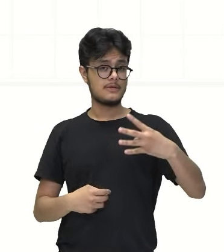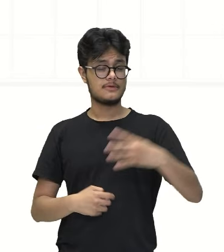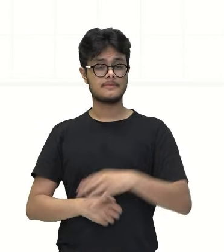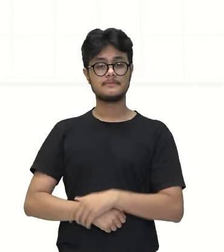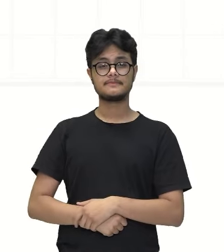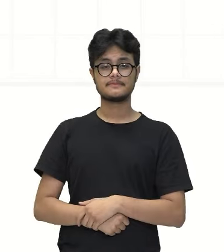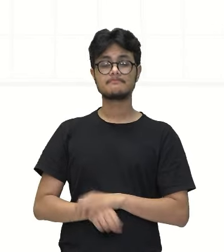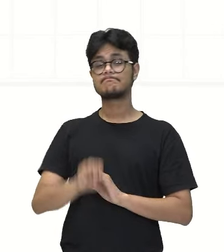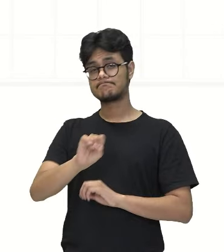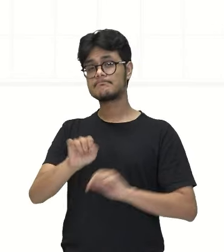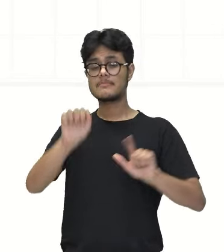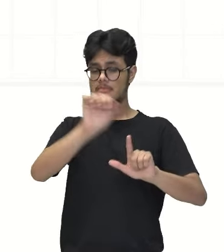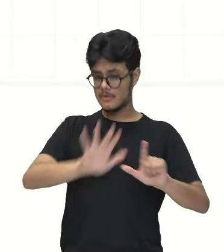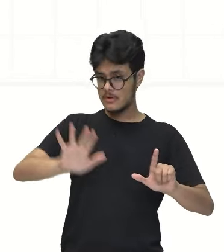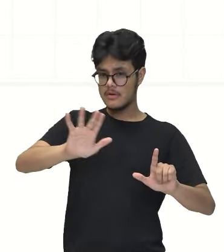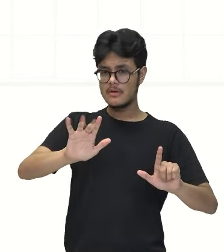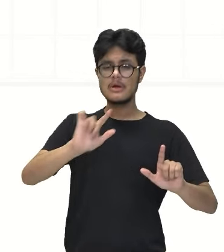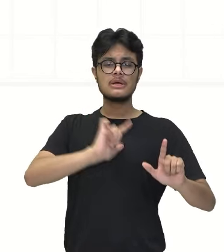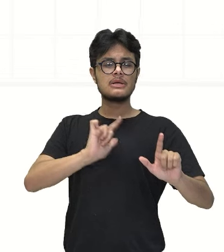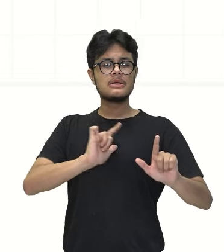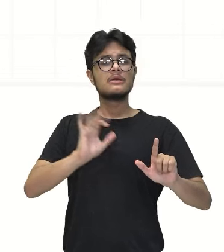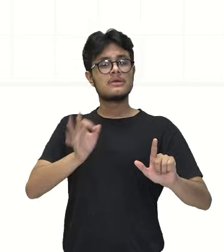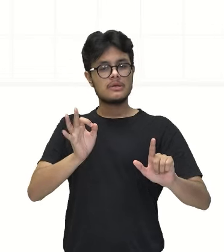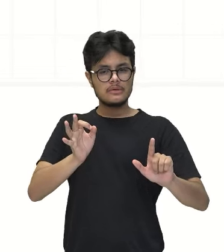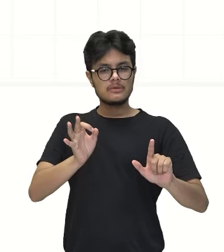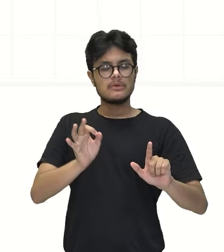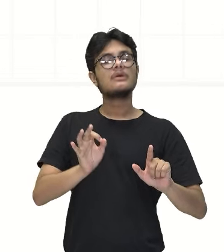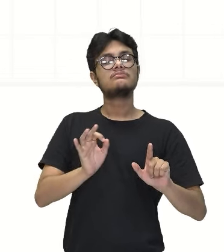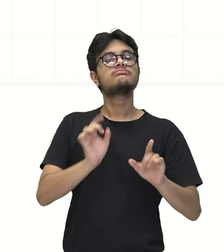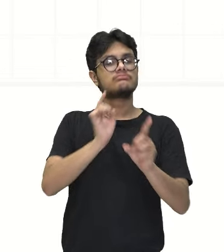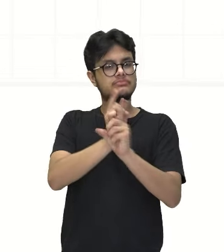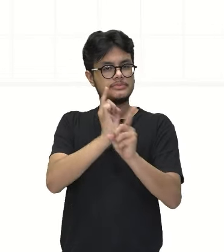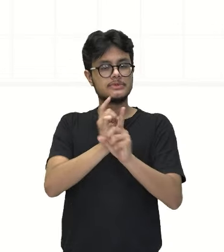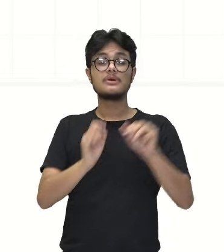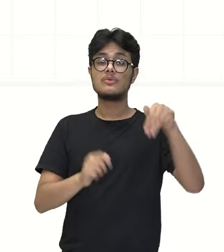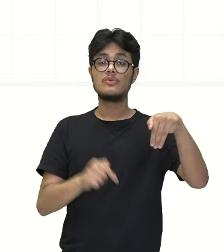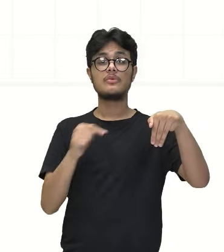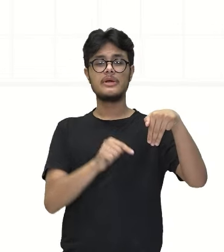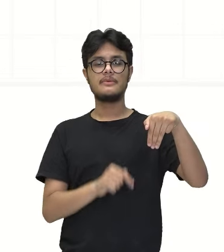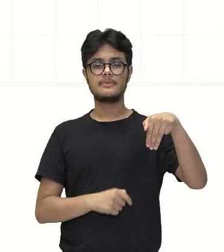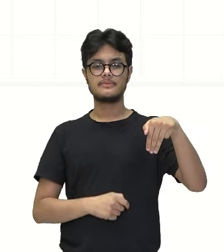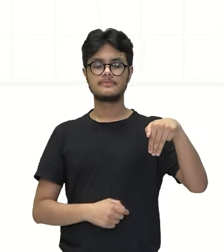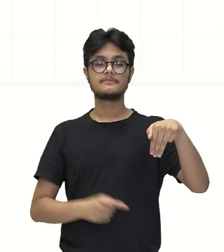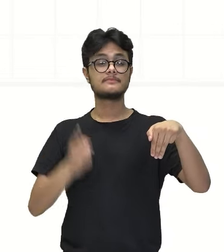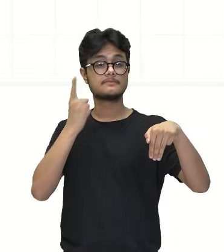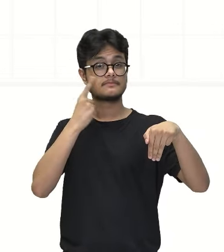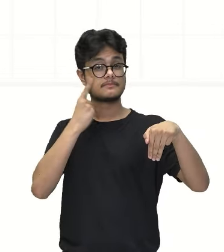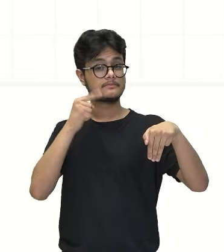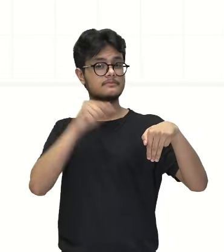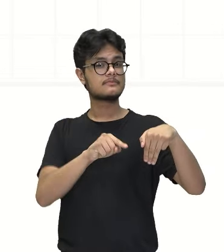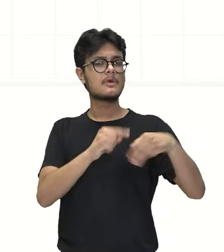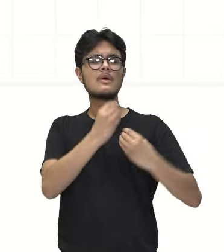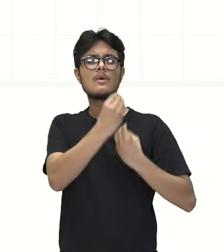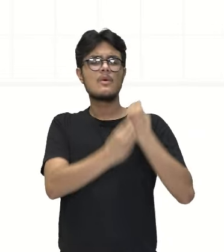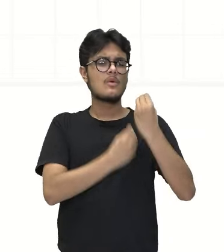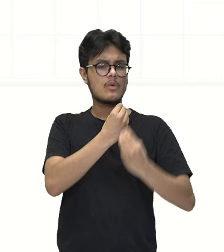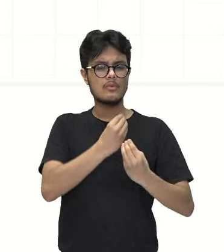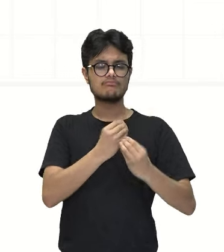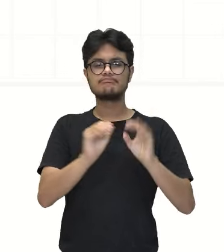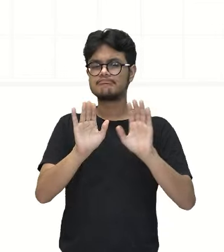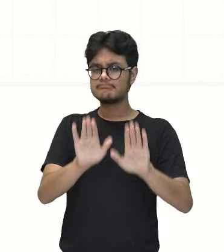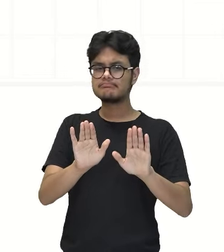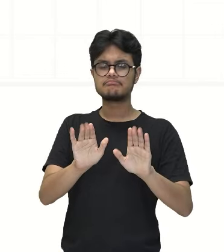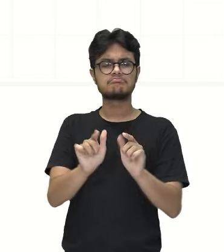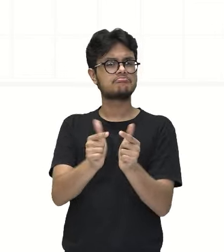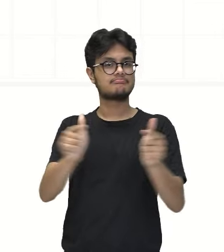né, se você substituir aqui, ó, o M eu já encontrei, é 4. Então, olha só uma relação que eu não mostrei para